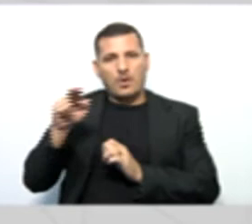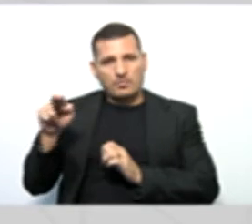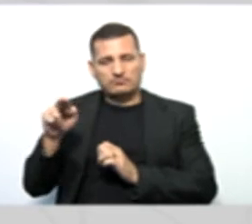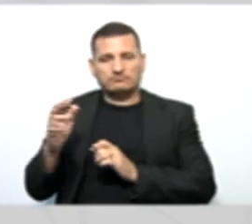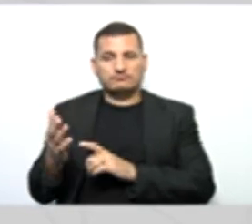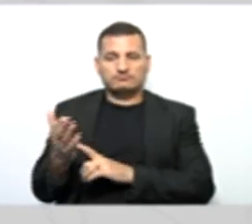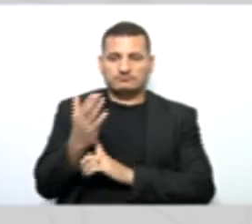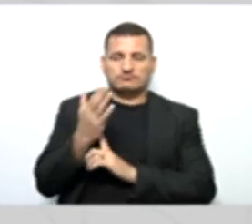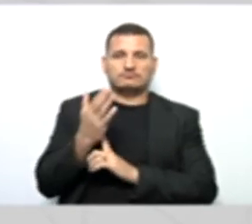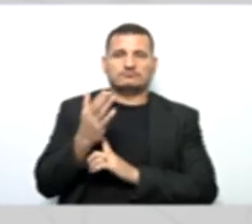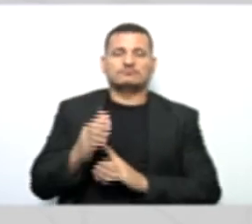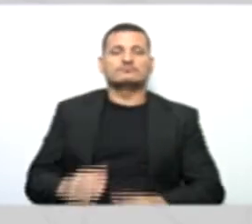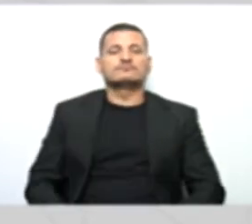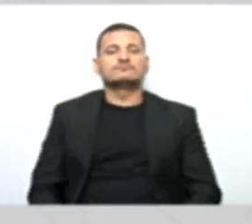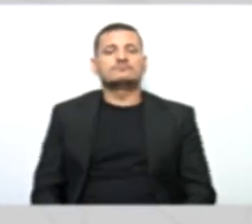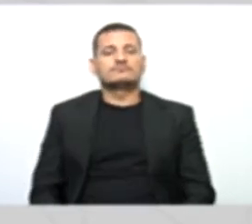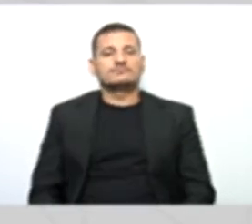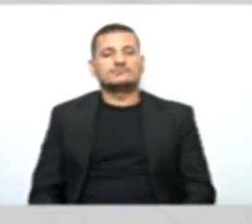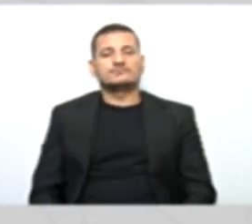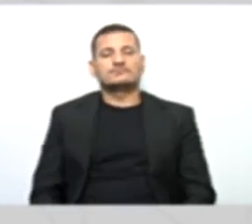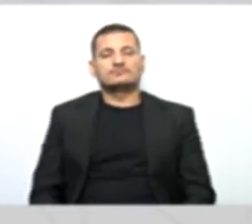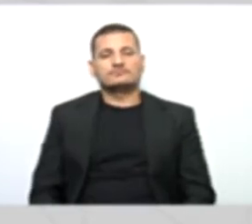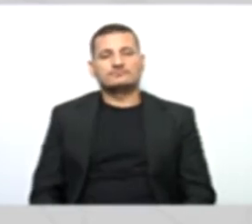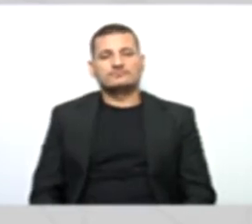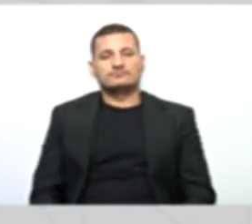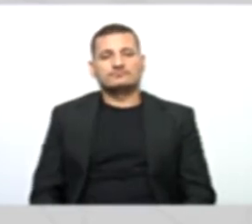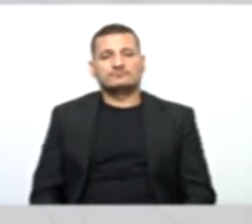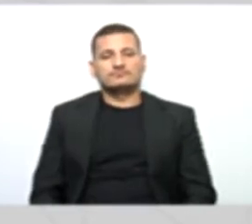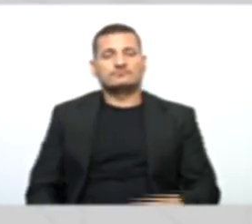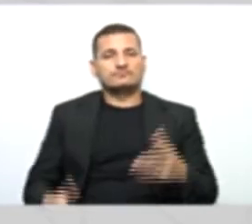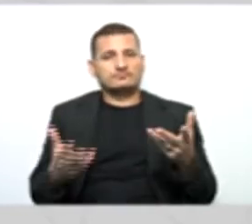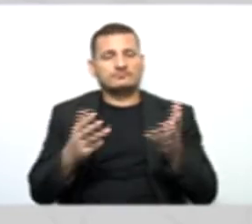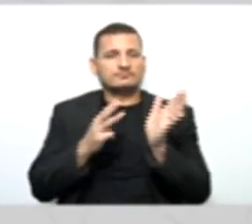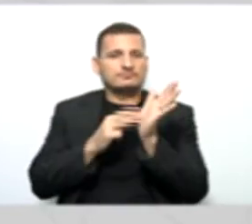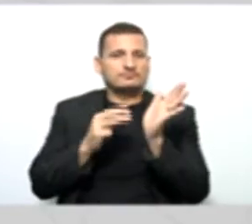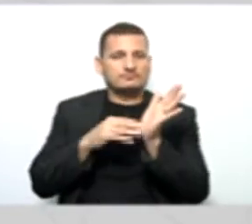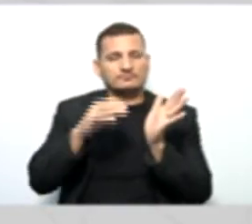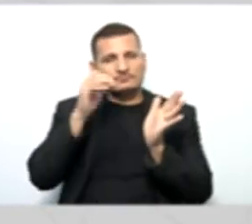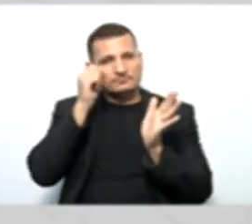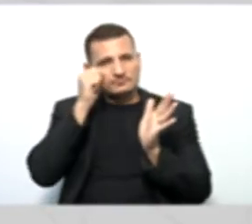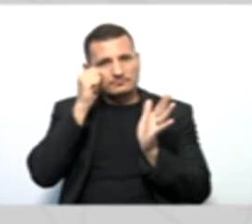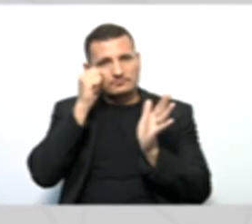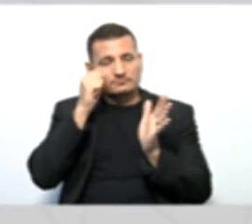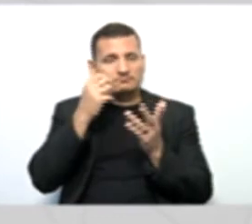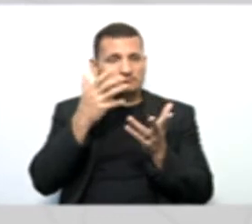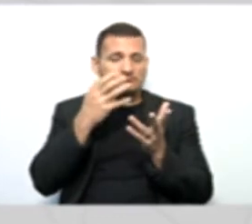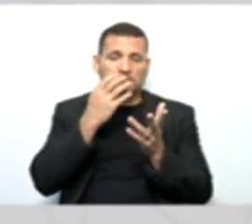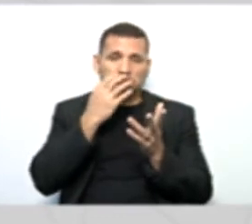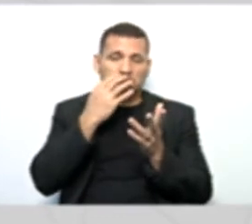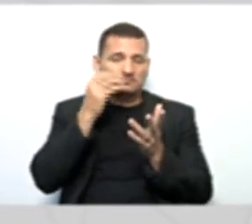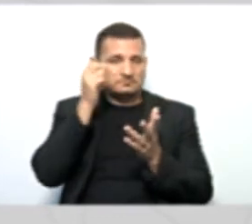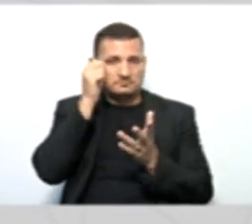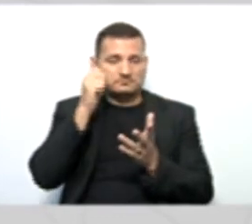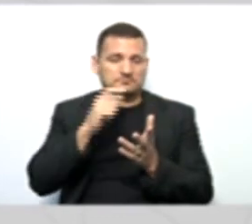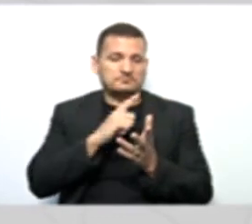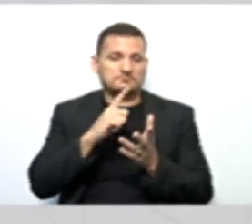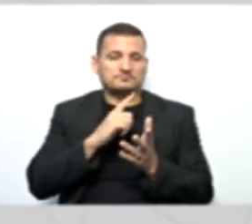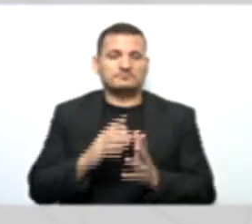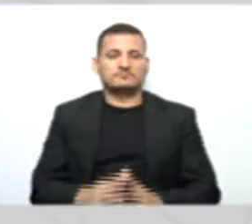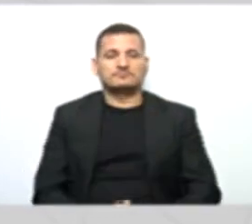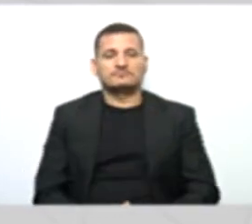latindo. Vamos criar aqui o método dormir. Pode ser, o cachorro dorme também. Vamos colocar aqui,